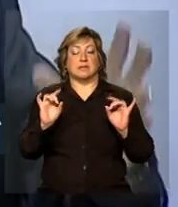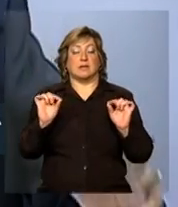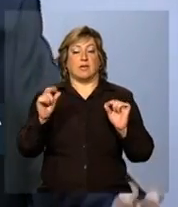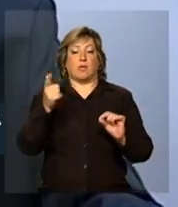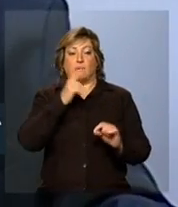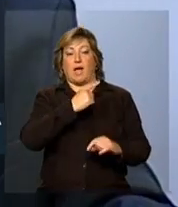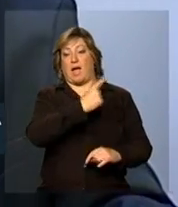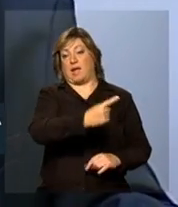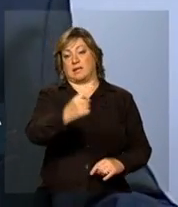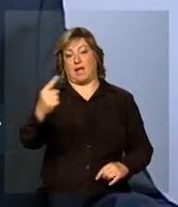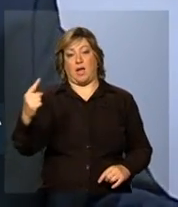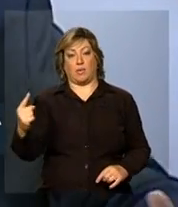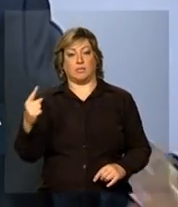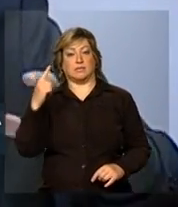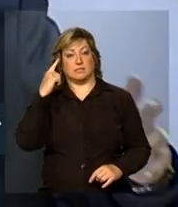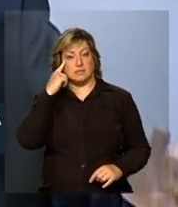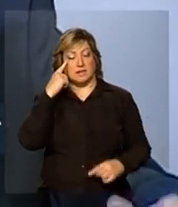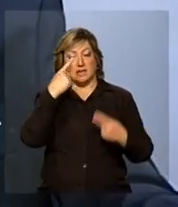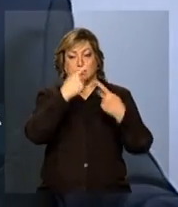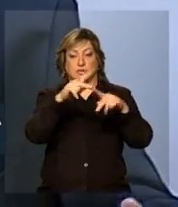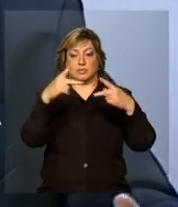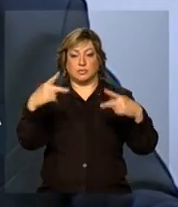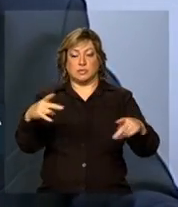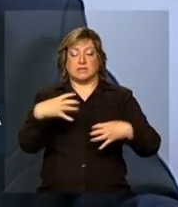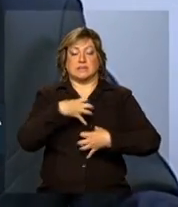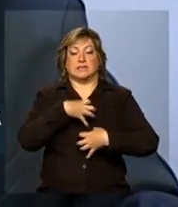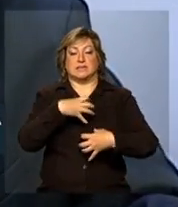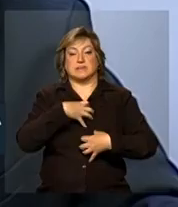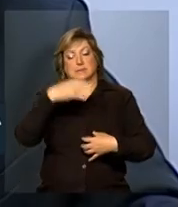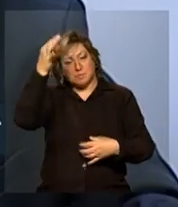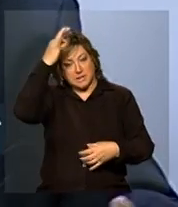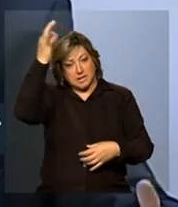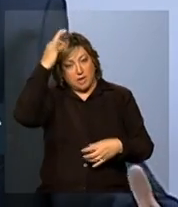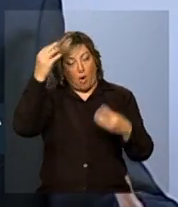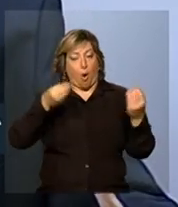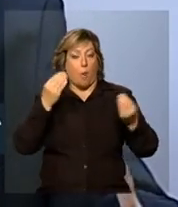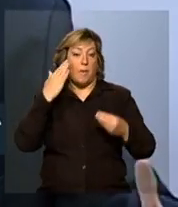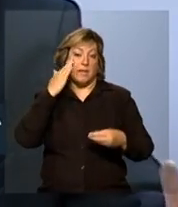aí cabe a cada um na sua filosofia espiritual ou não entender,